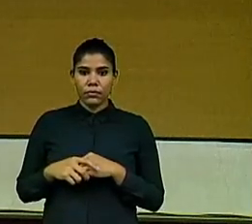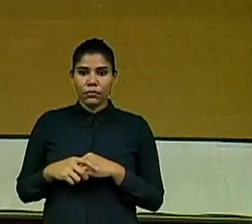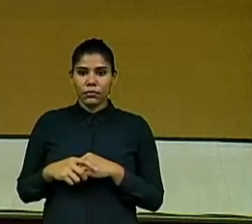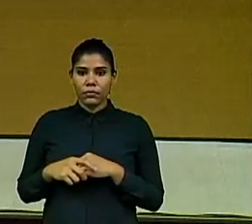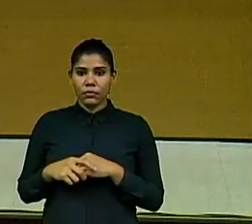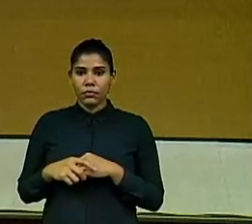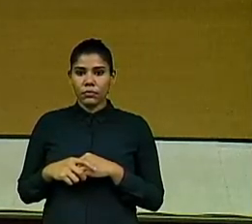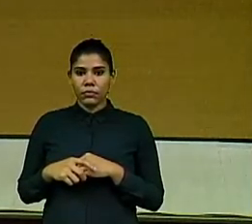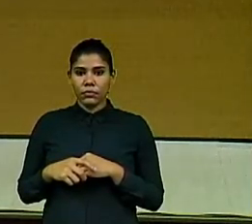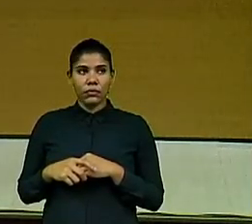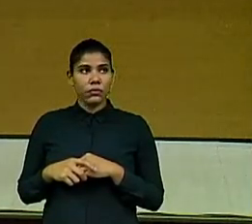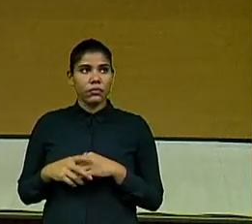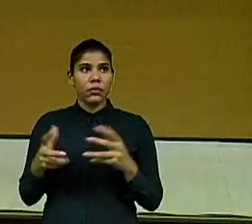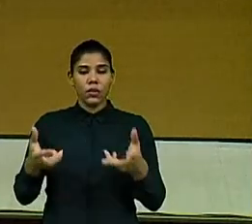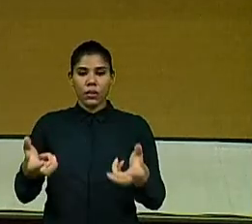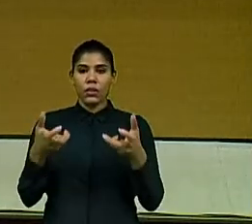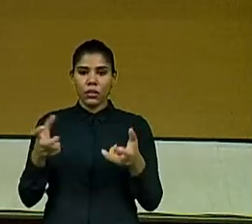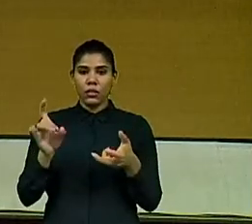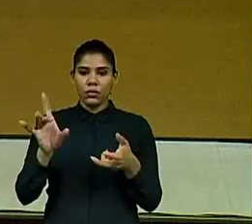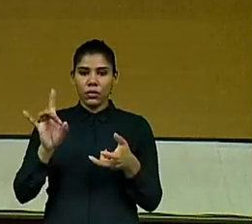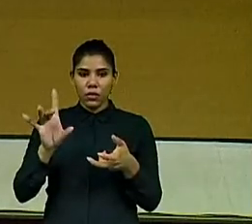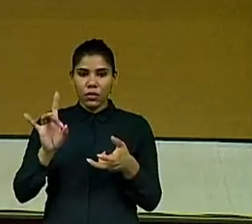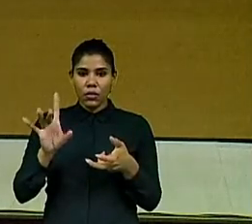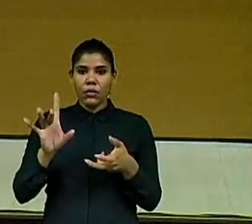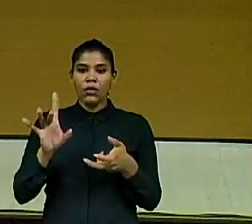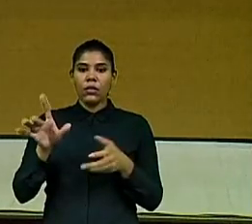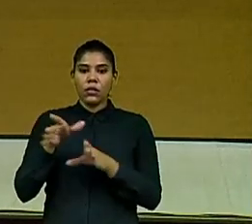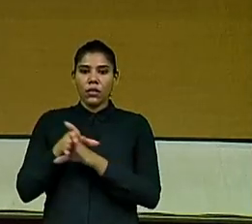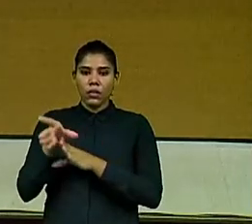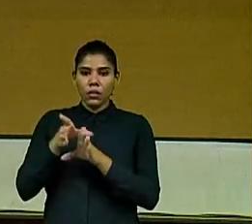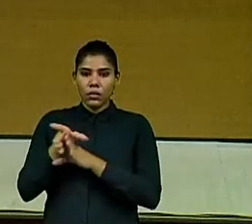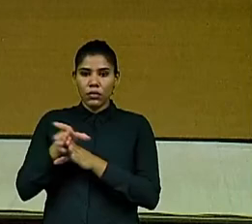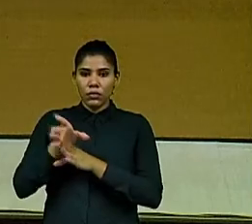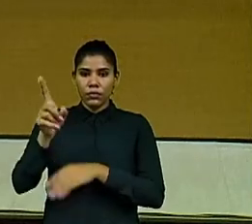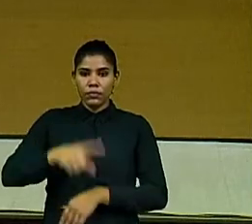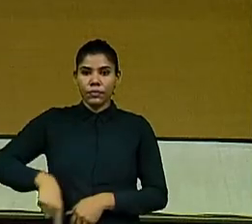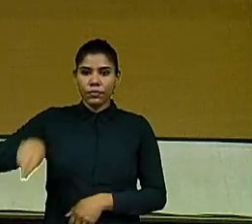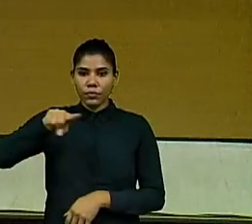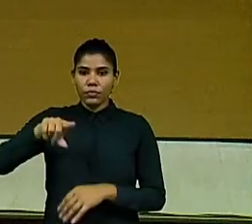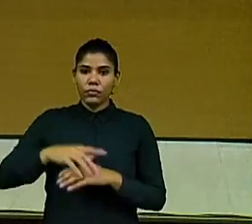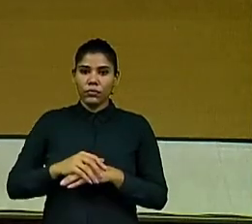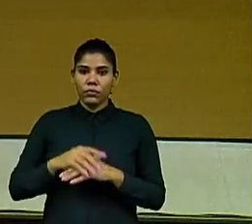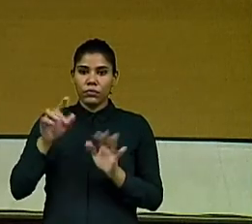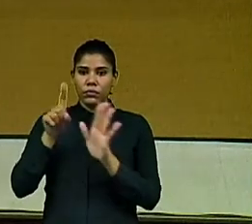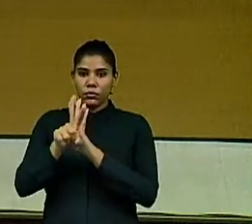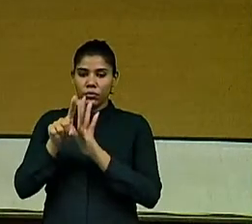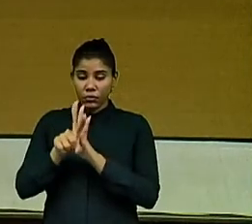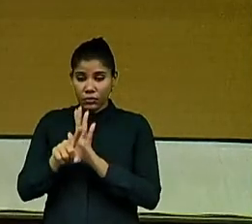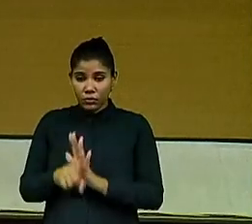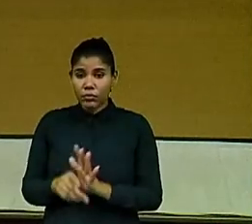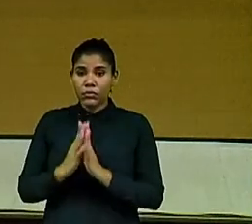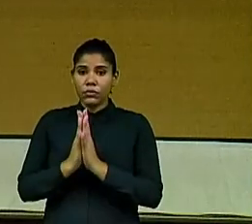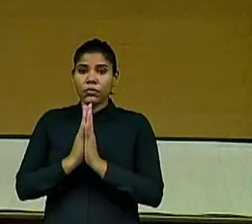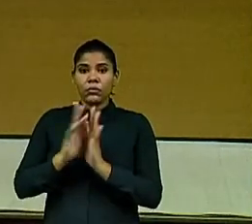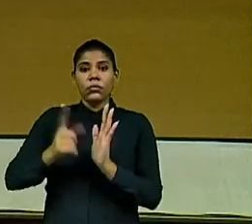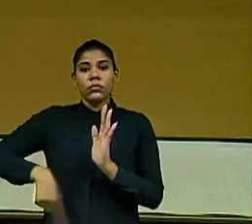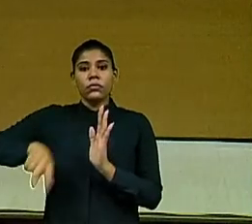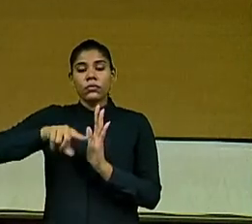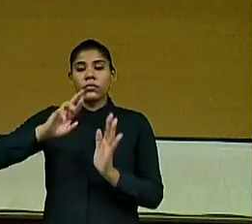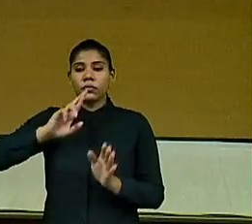queria só deixar essas essas orientações aí com vocês as questões falam por gentileza